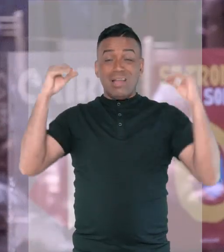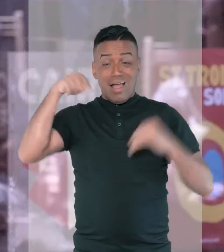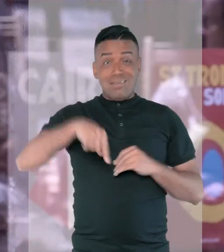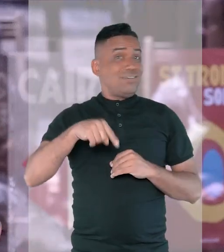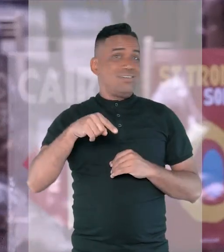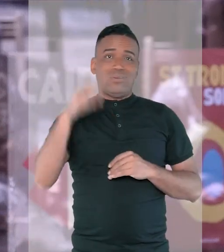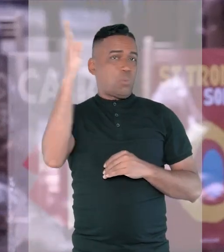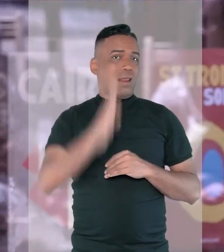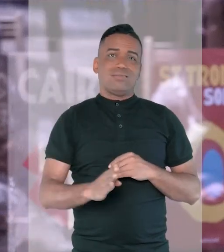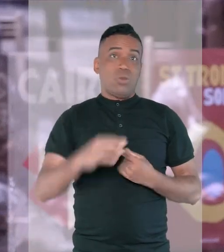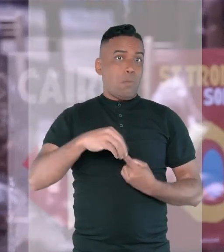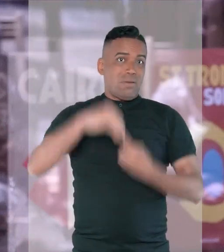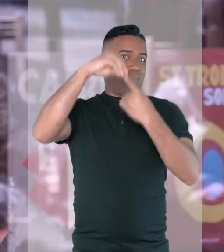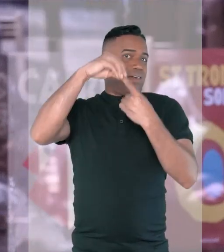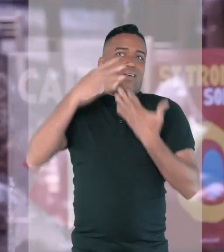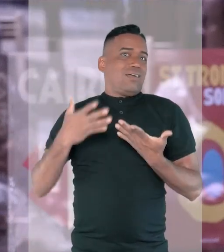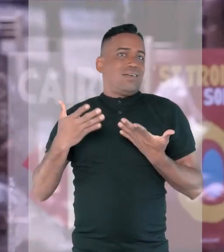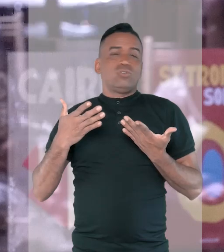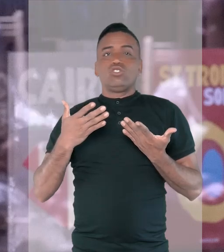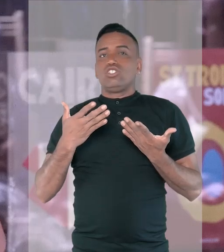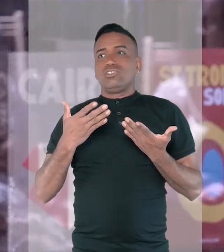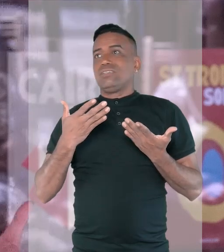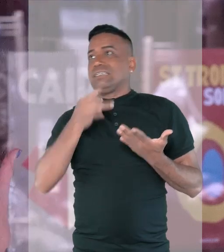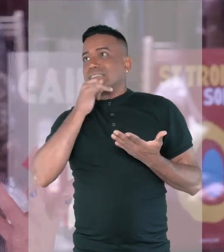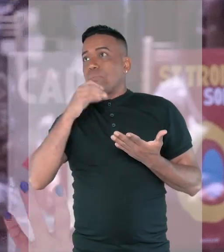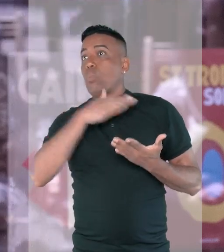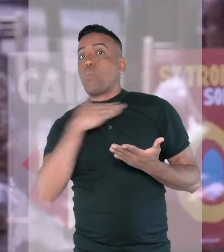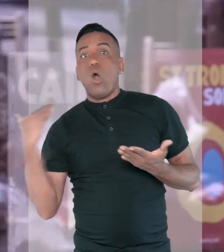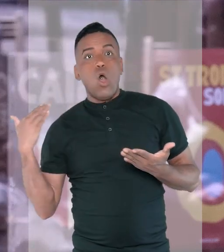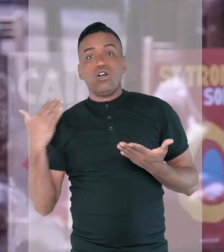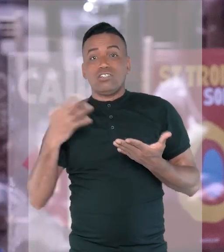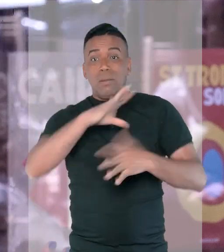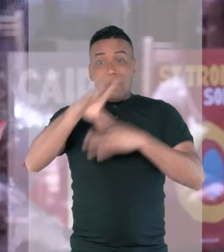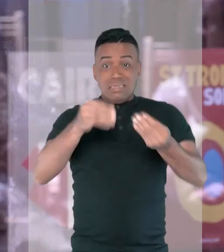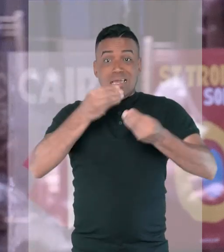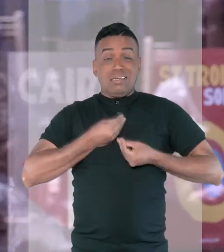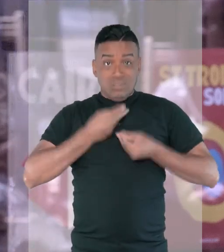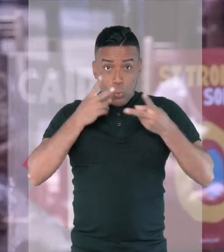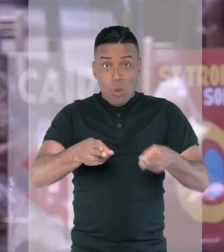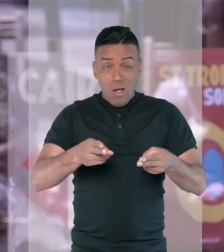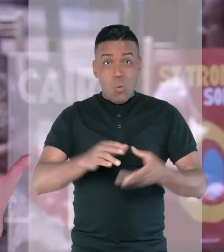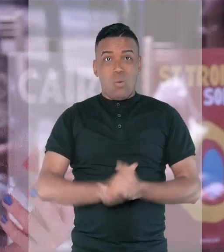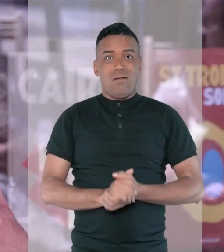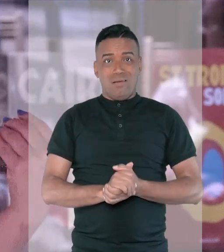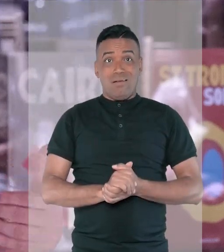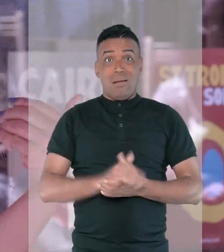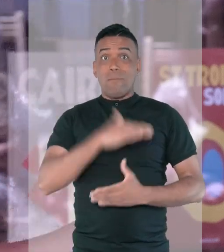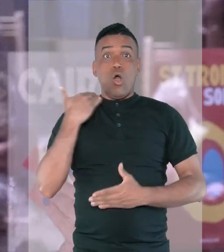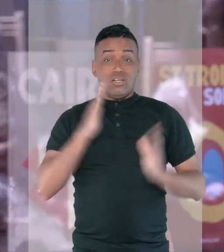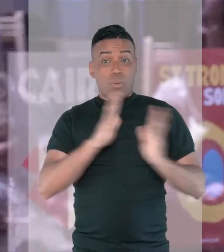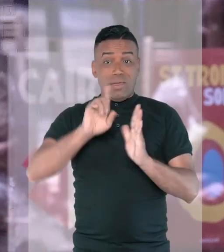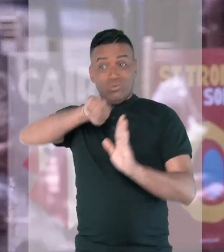serenidade. E nós não temos isso, a gente não tem o privilégio de lidar com a morte como se a morte fosse um presente, como se a morte fosse